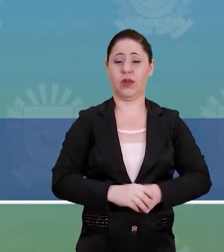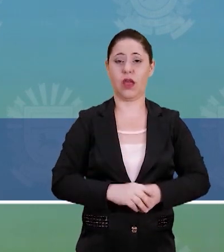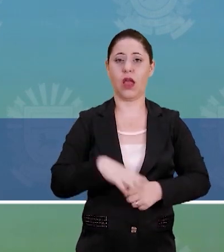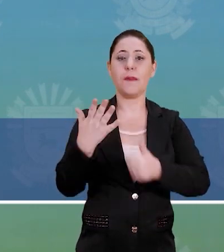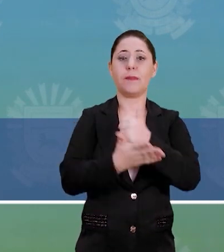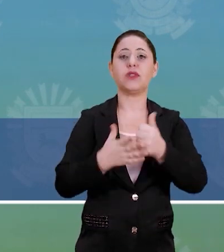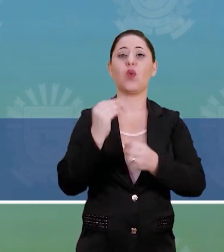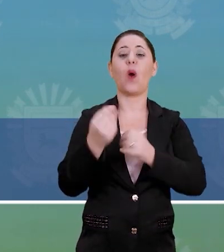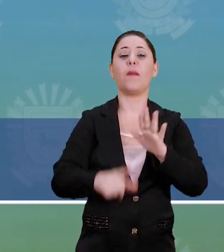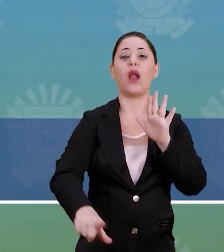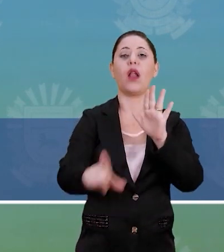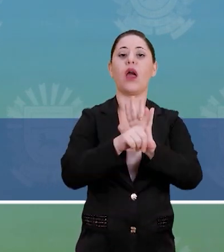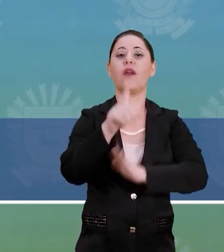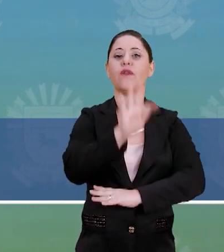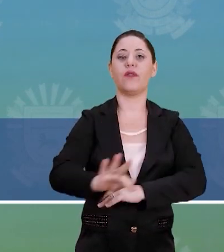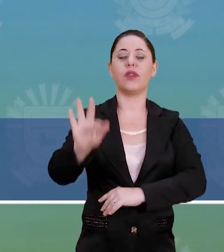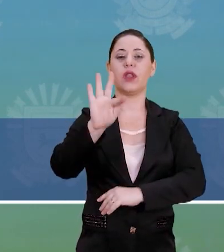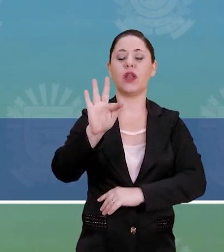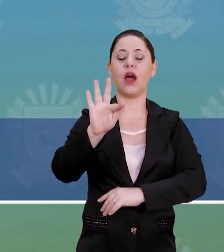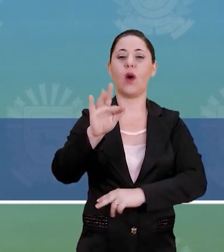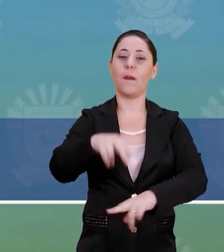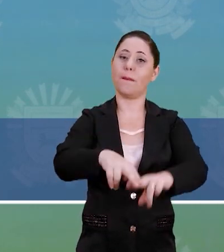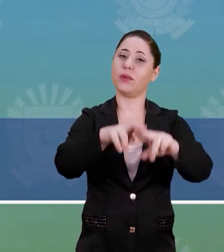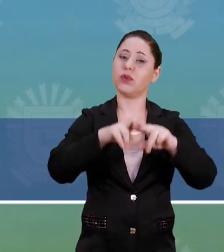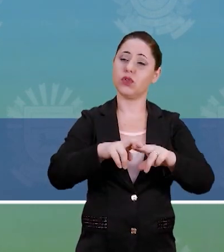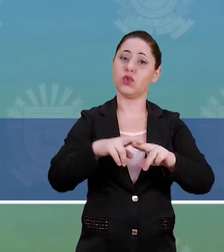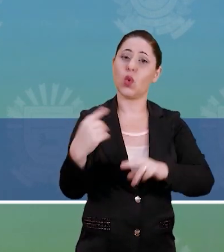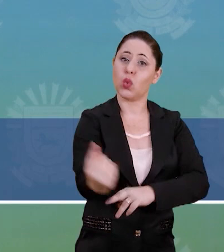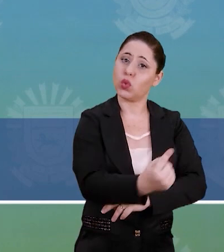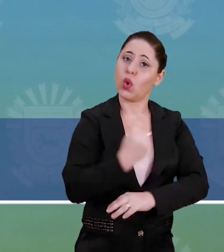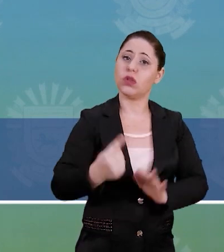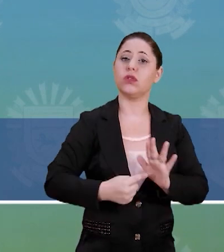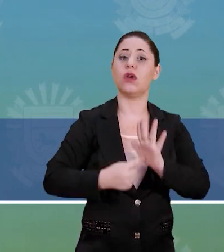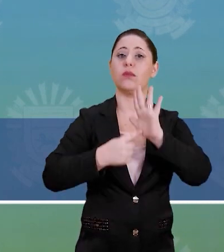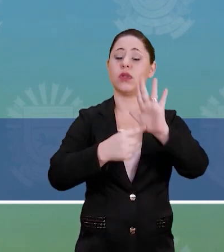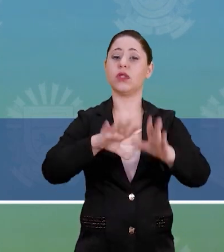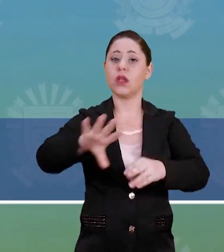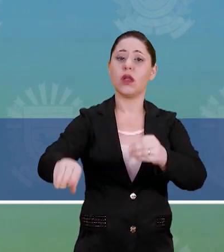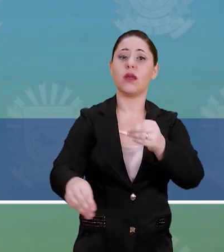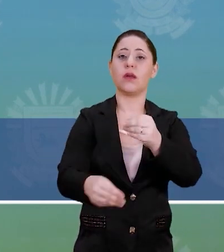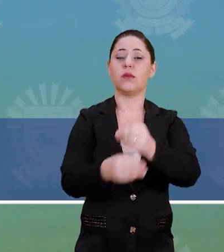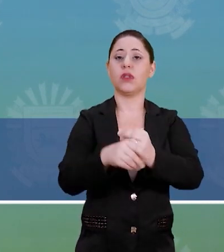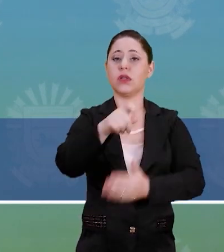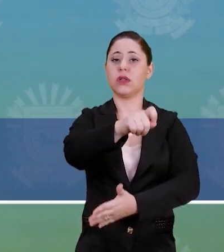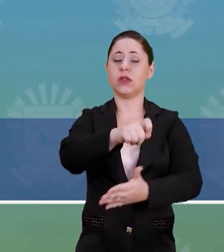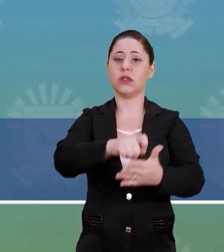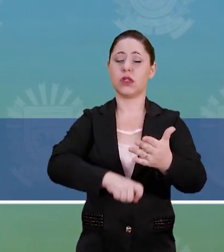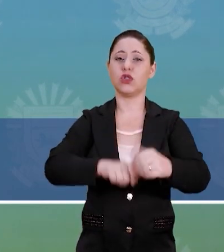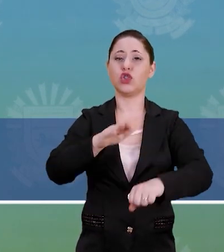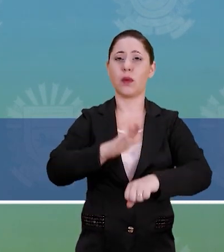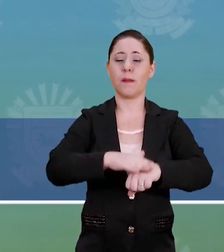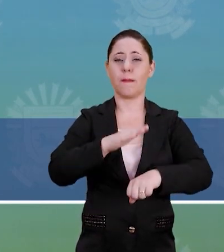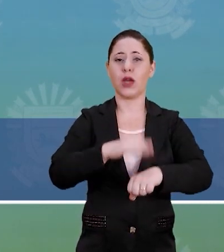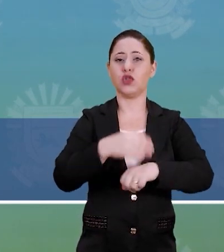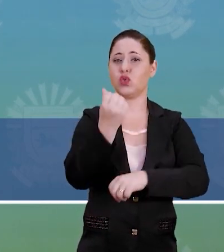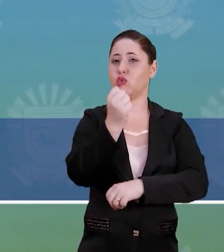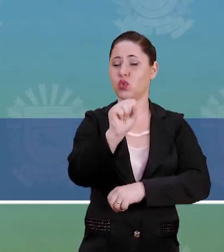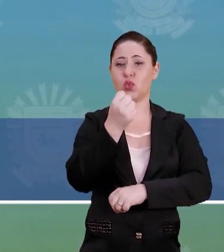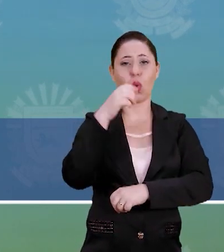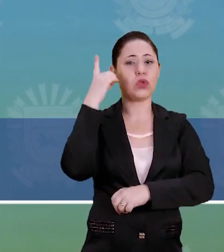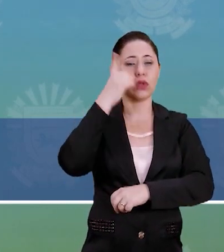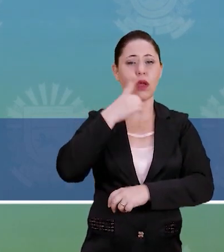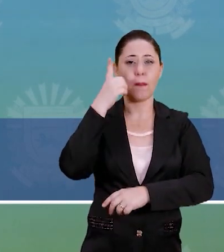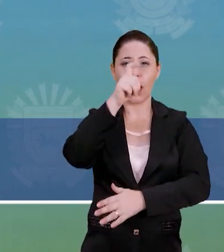Eles estão embasados na lei, de uma lei federal, e portanto nós aqui apresentamos essa emenda com a assinatura de mais